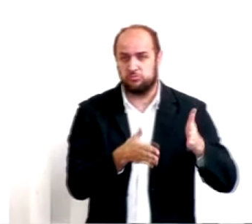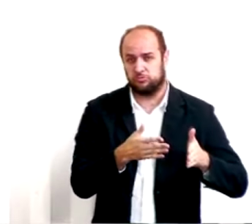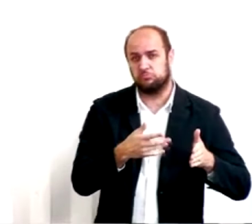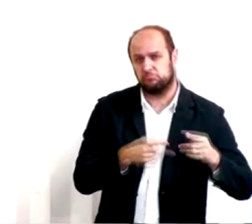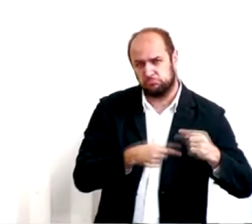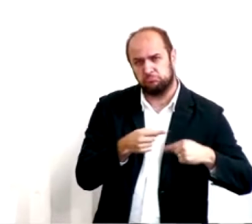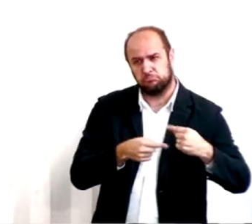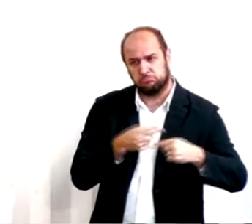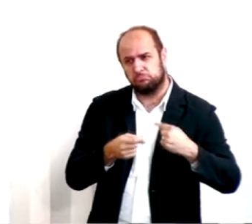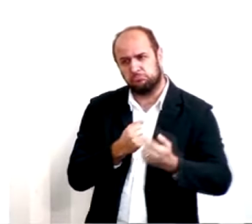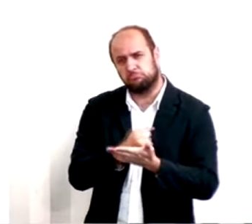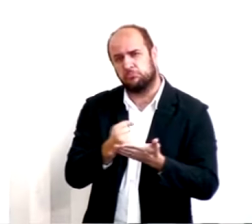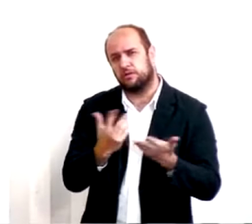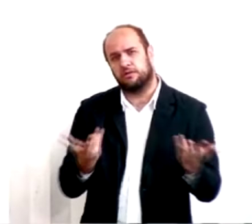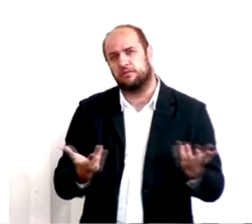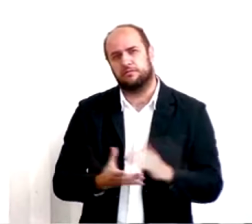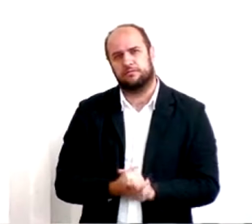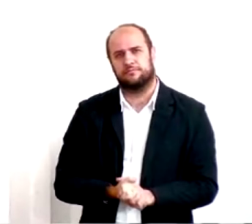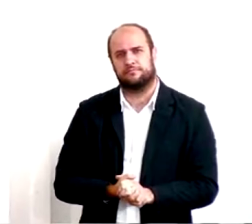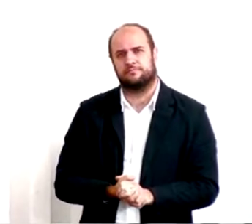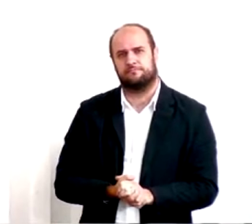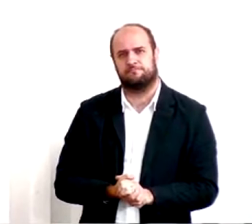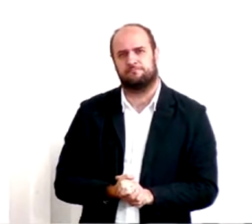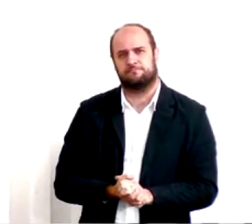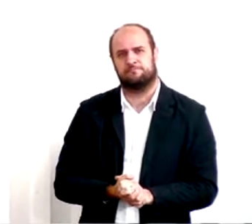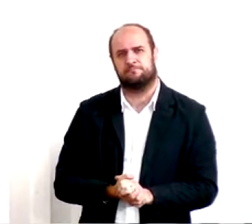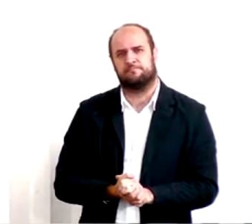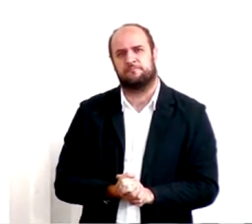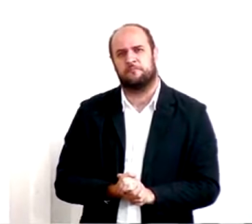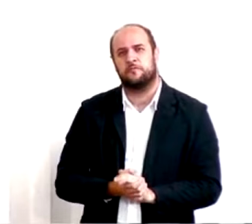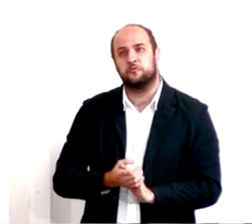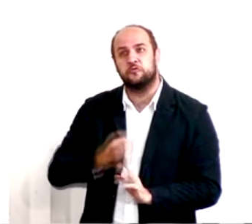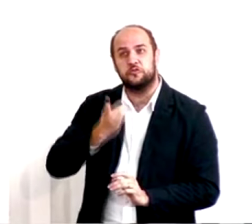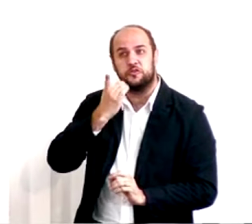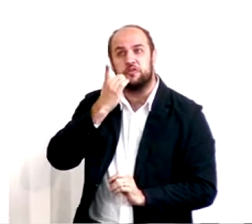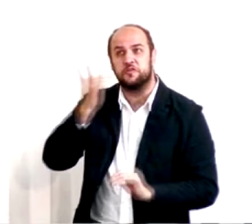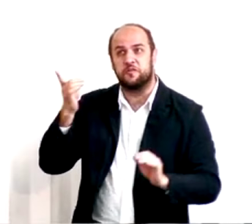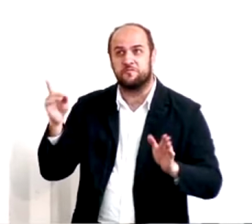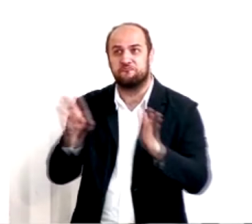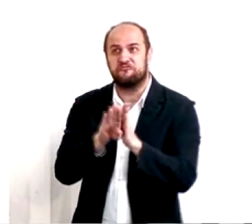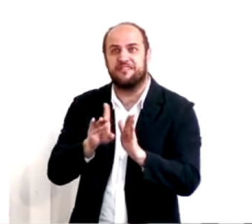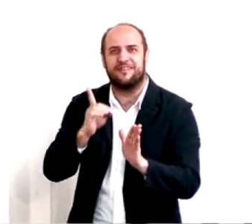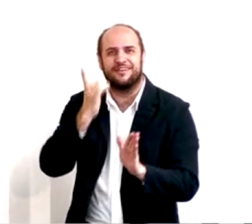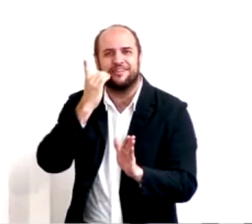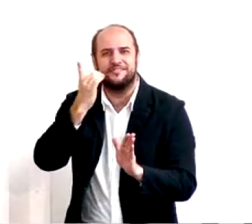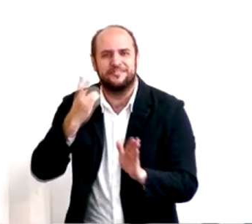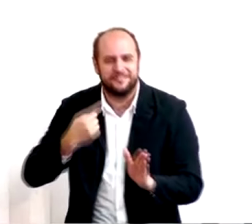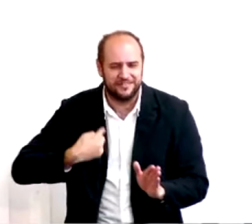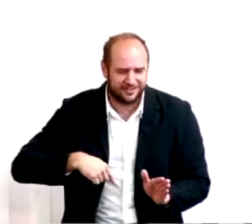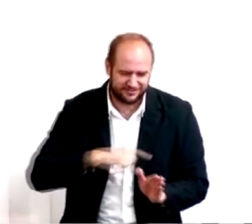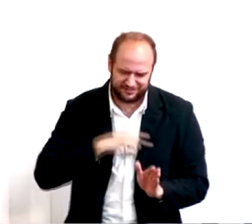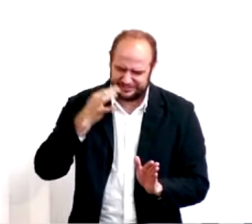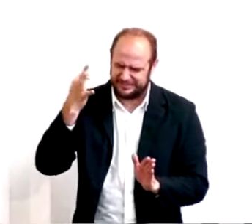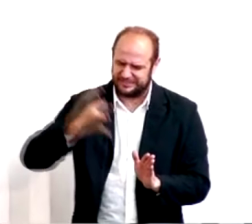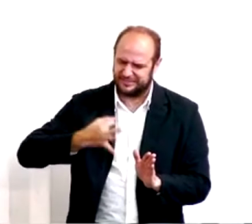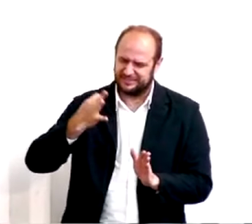vai passar apressadamente está passando para chegar o dia em que nós estaremos definitivamente